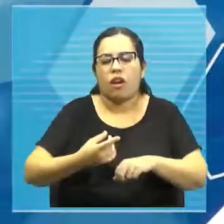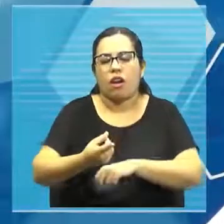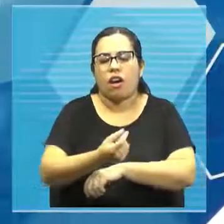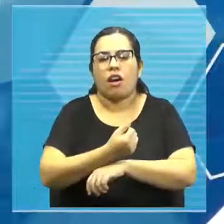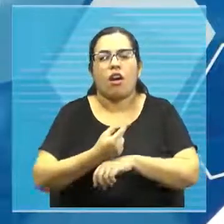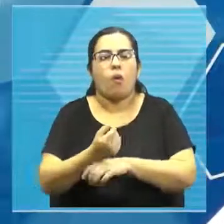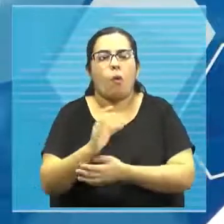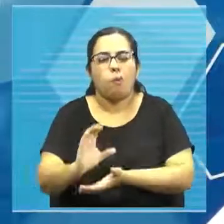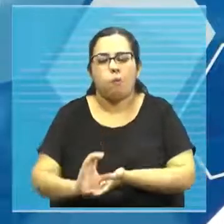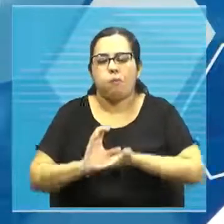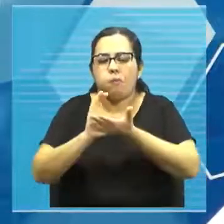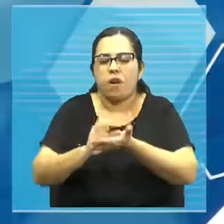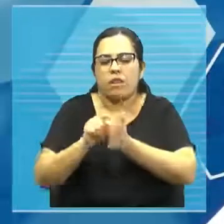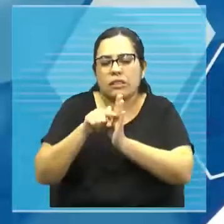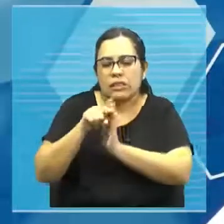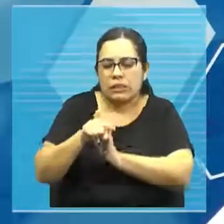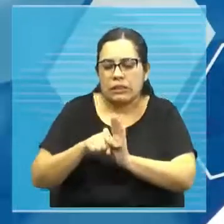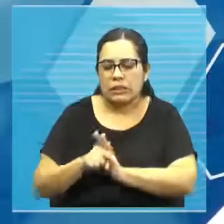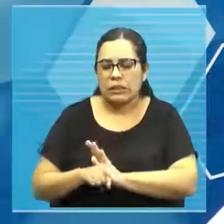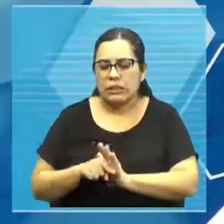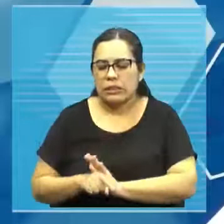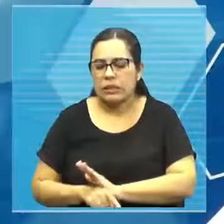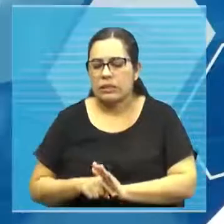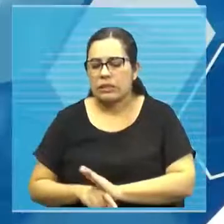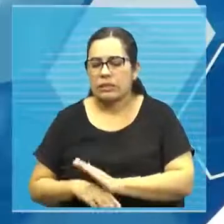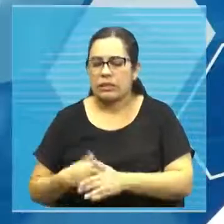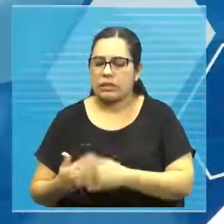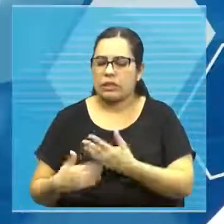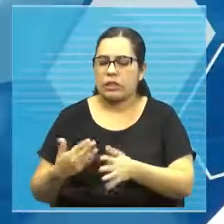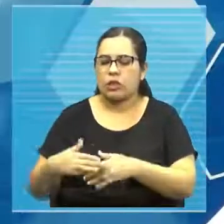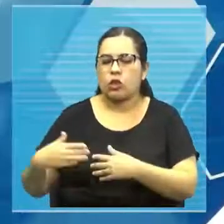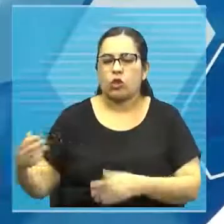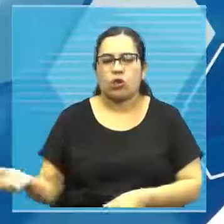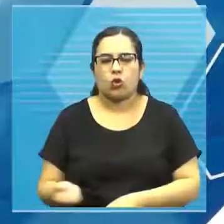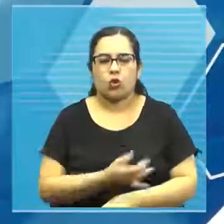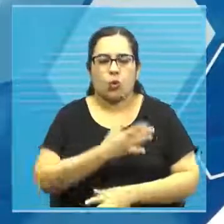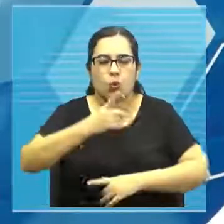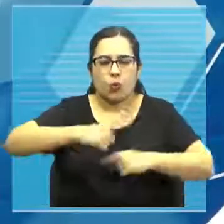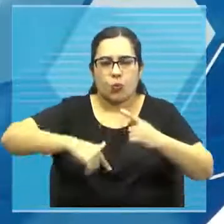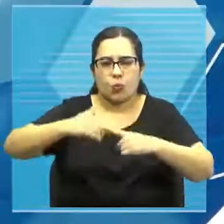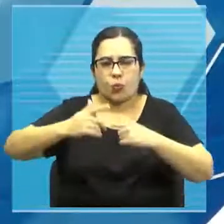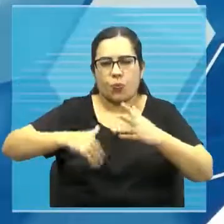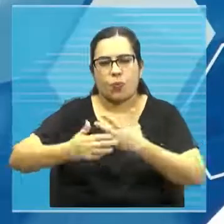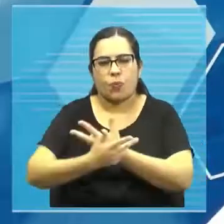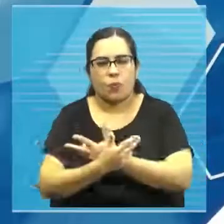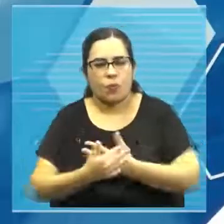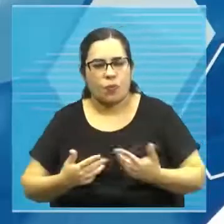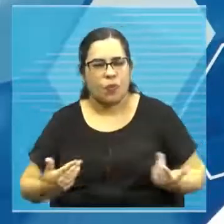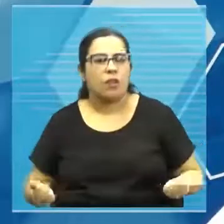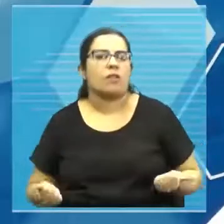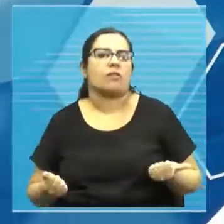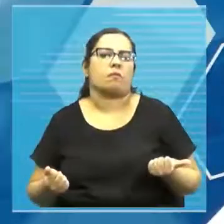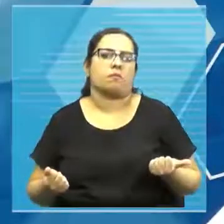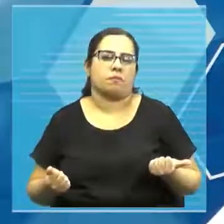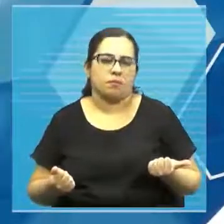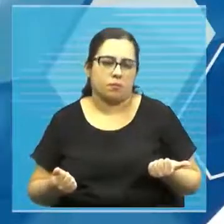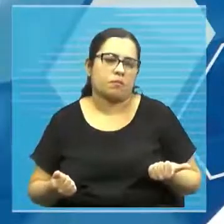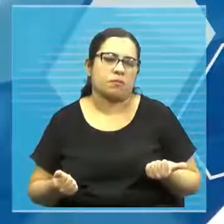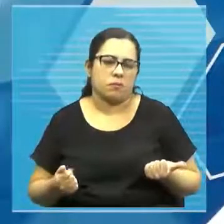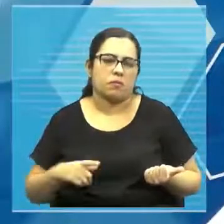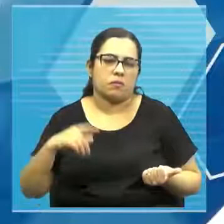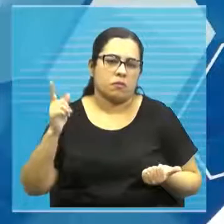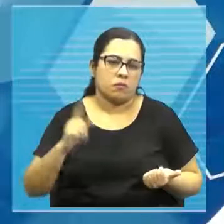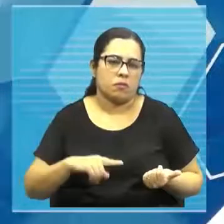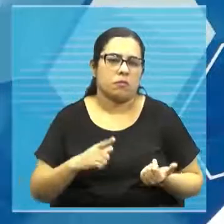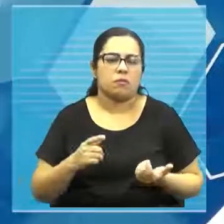em pesquisa e desenvolvimento de Novos Produtos de material né cada